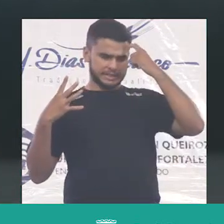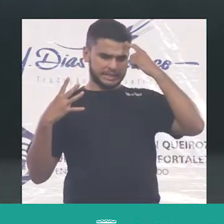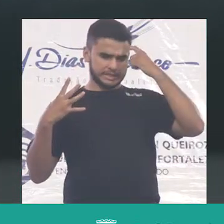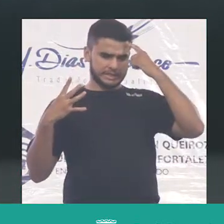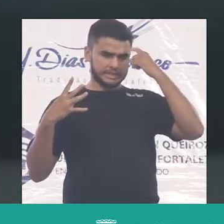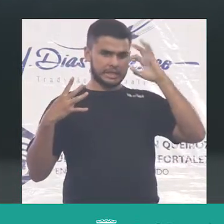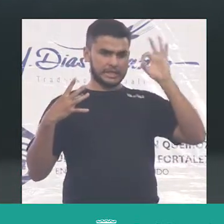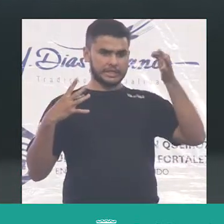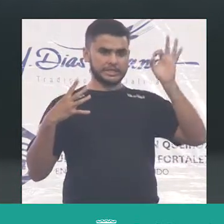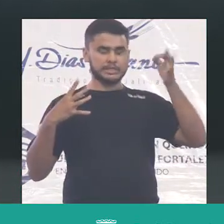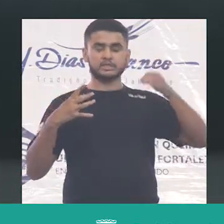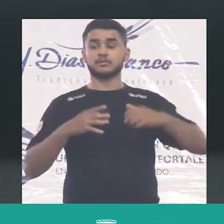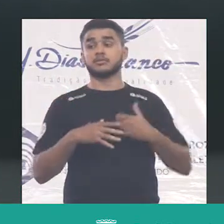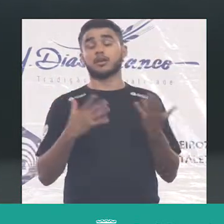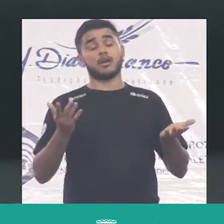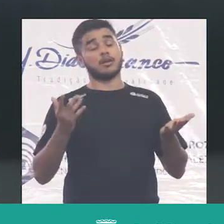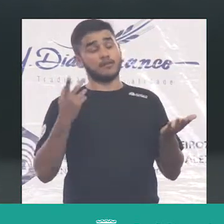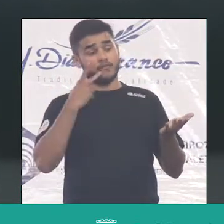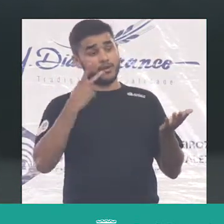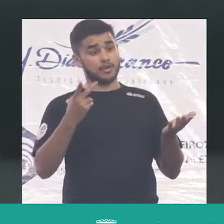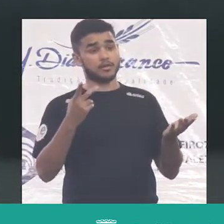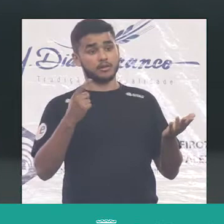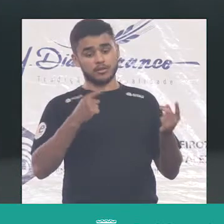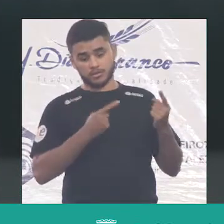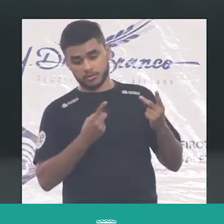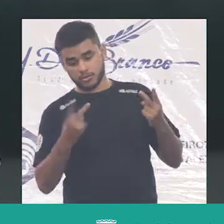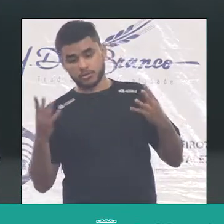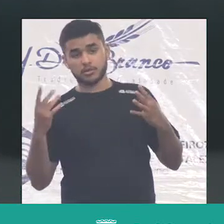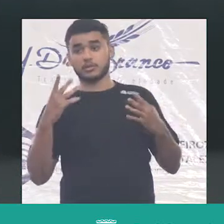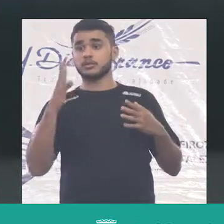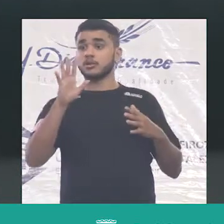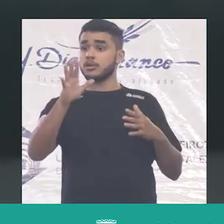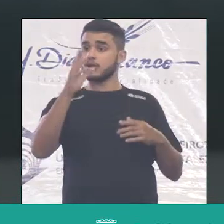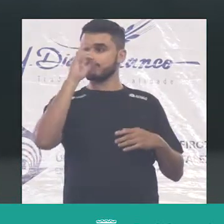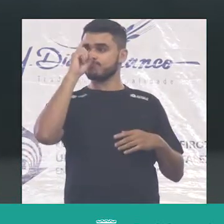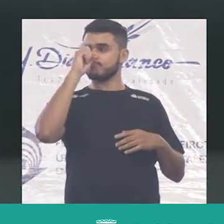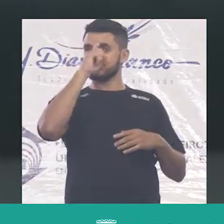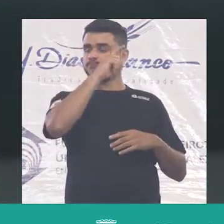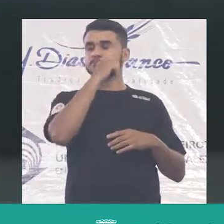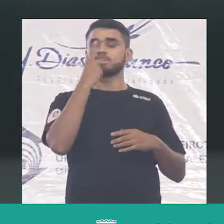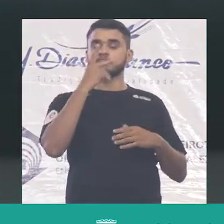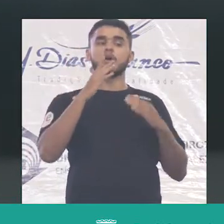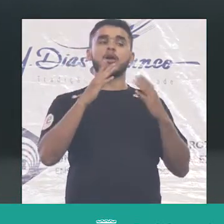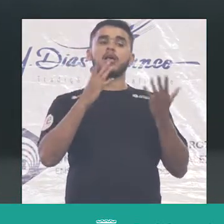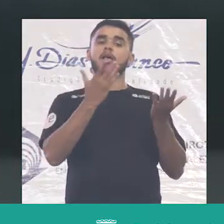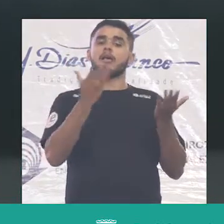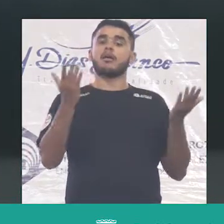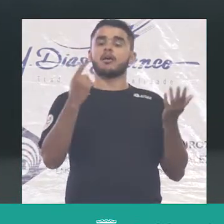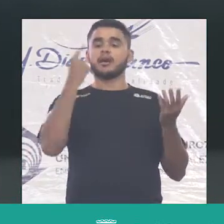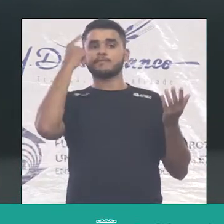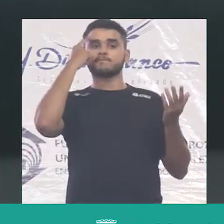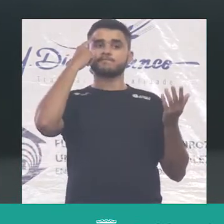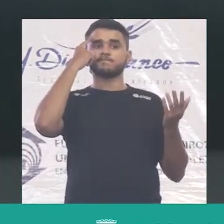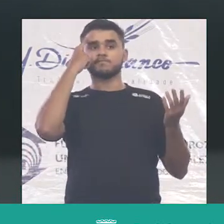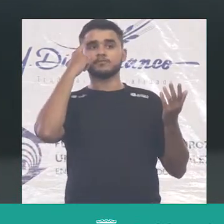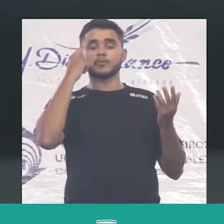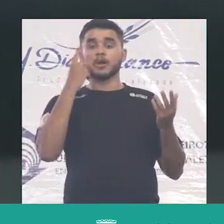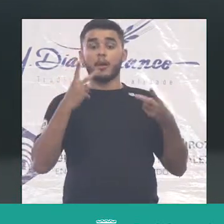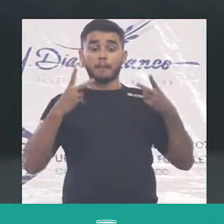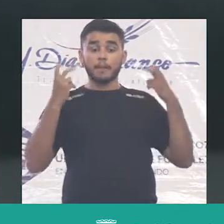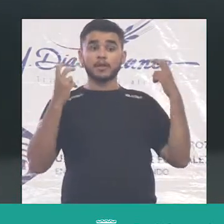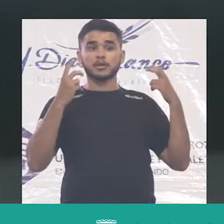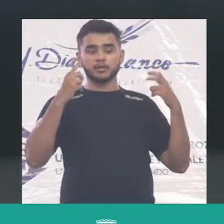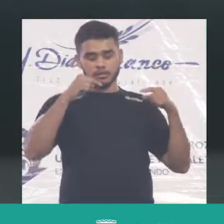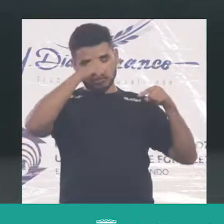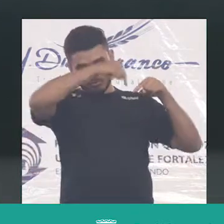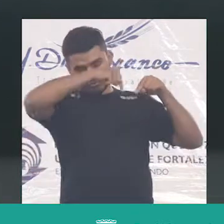14. Então aqui, pessoal, ela se torna uma questão bem mais difícil, porque o aluno tinha que